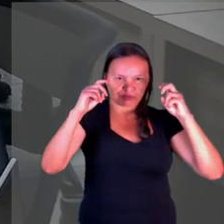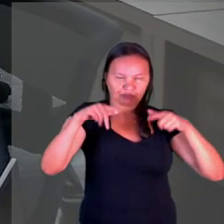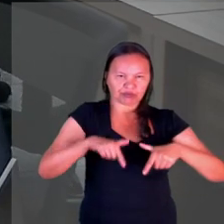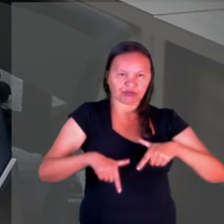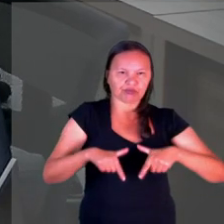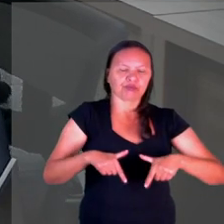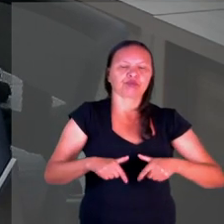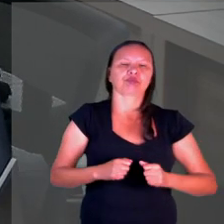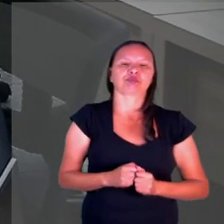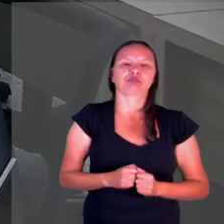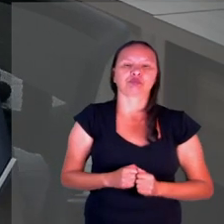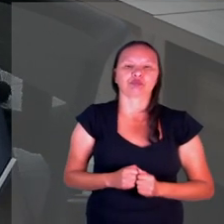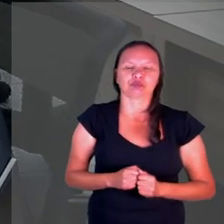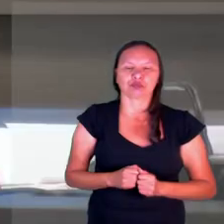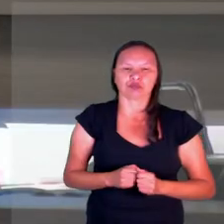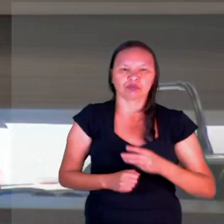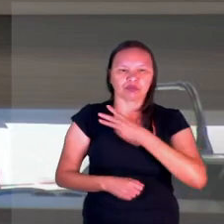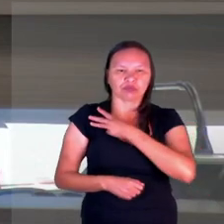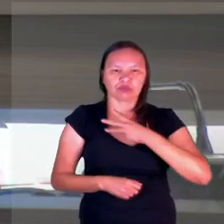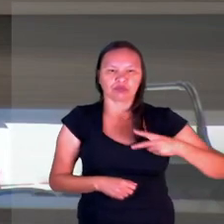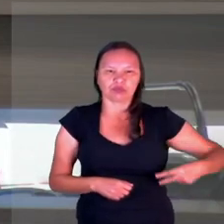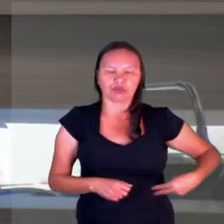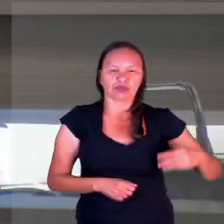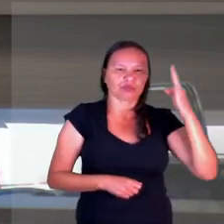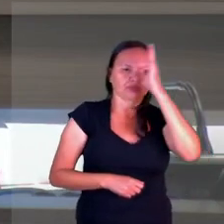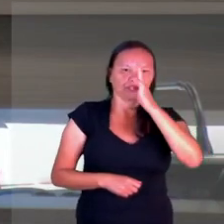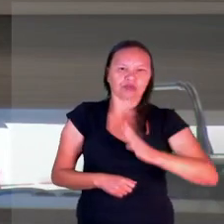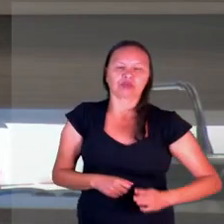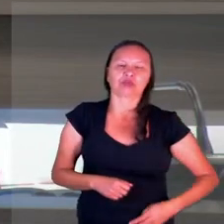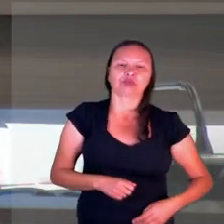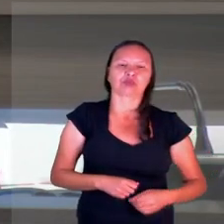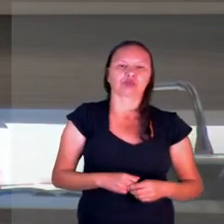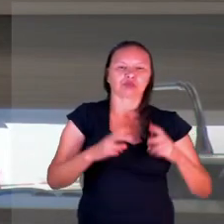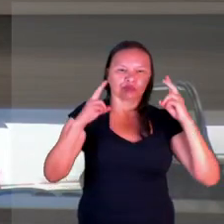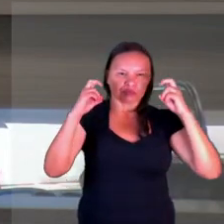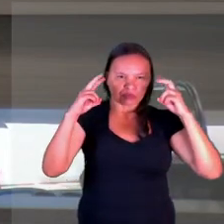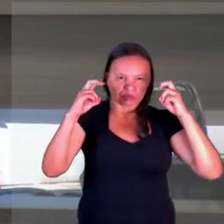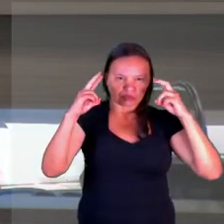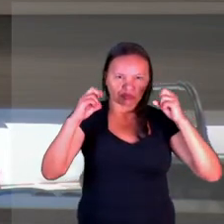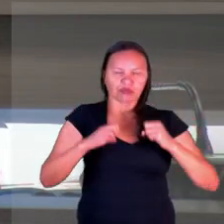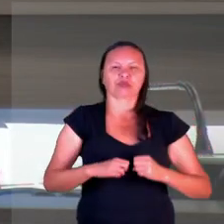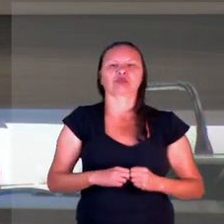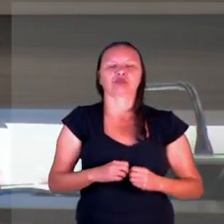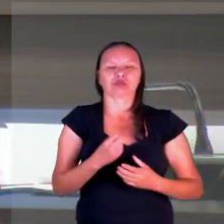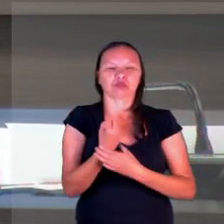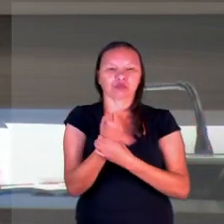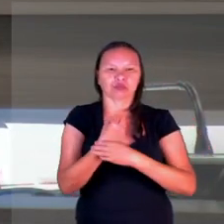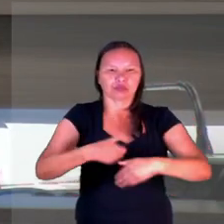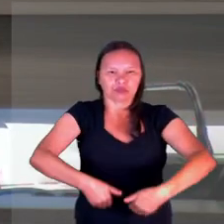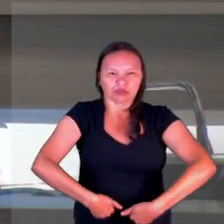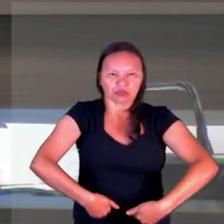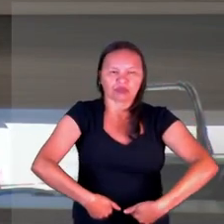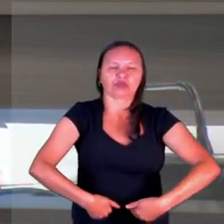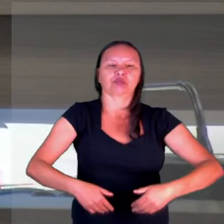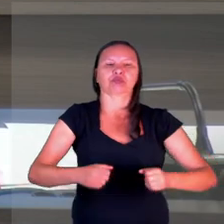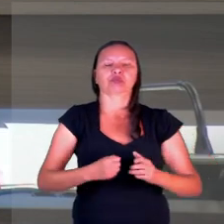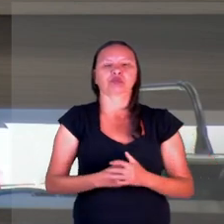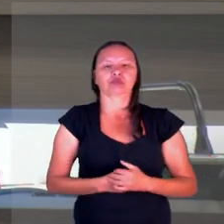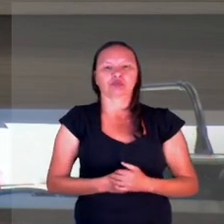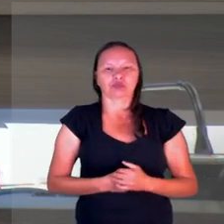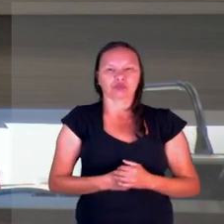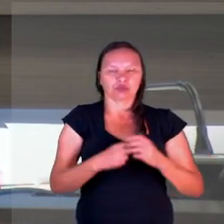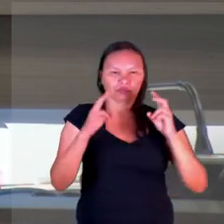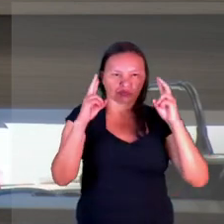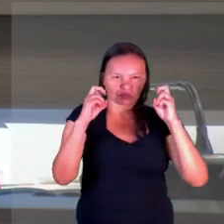trabalhados pelos Ministérios públicos brasileiros em relação ao tema da segurança alimentar alguns